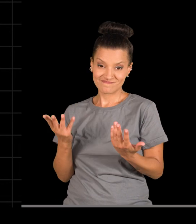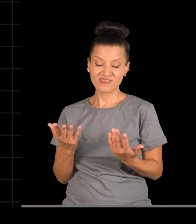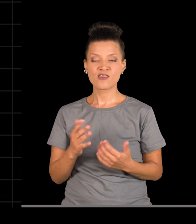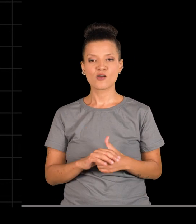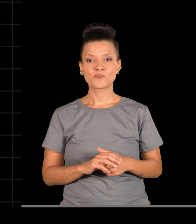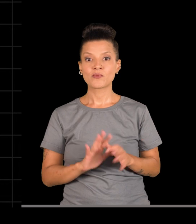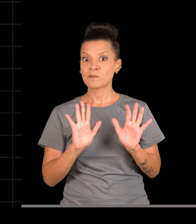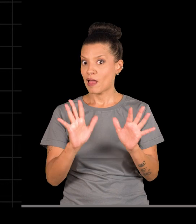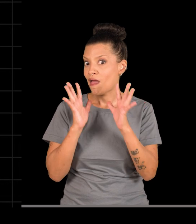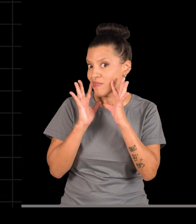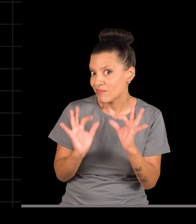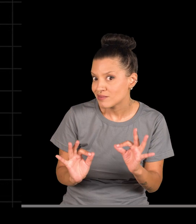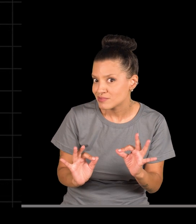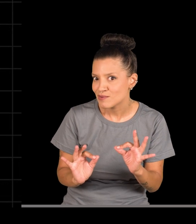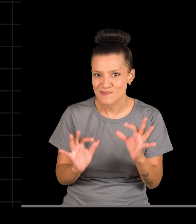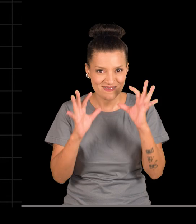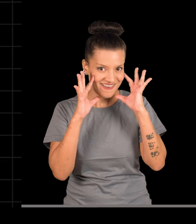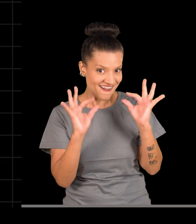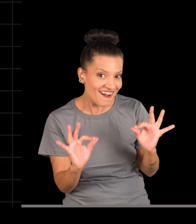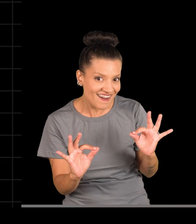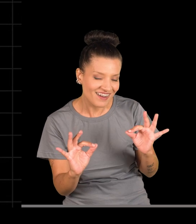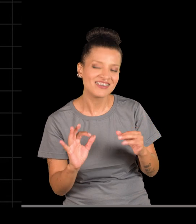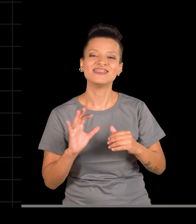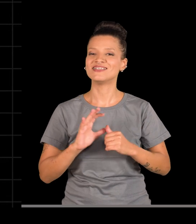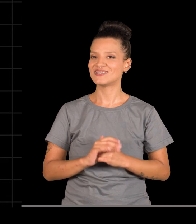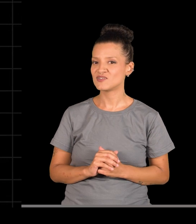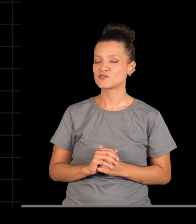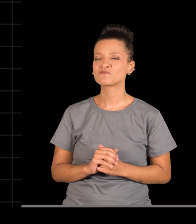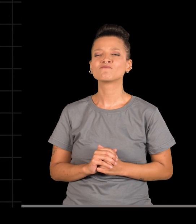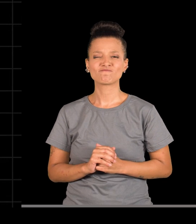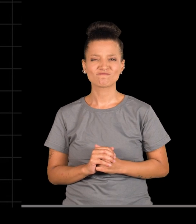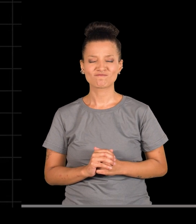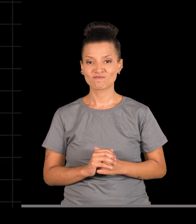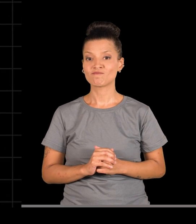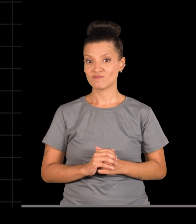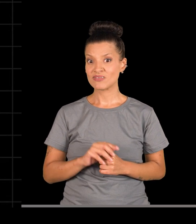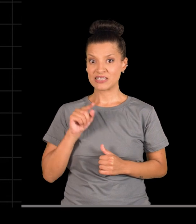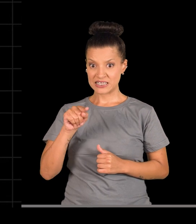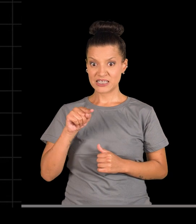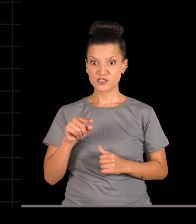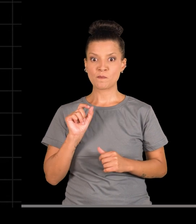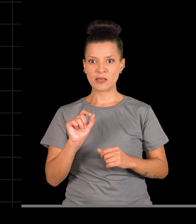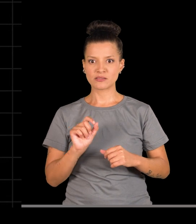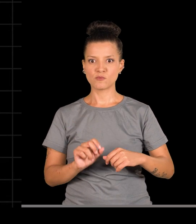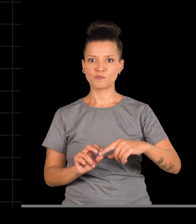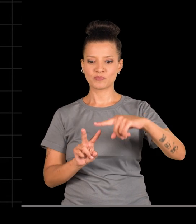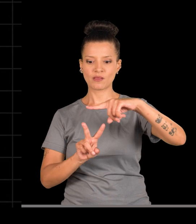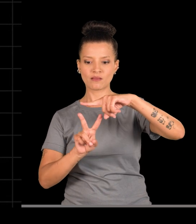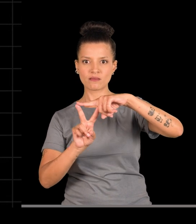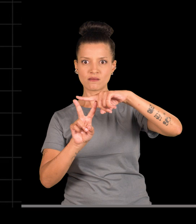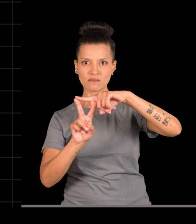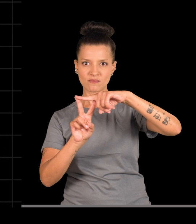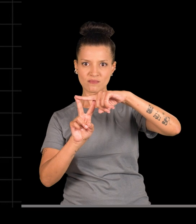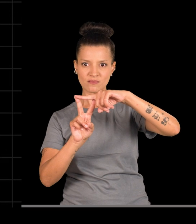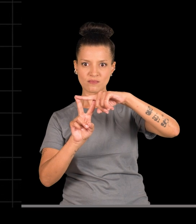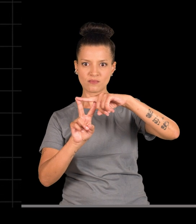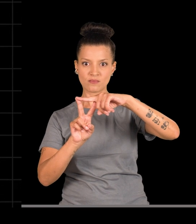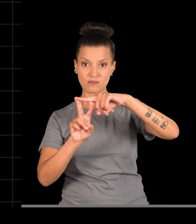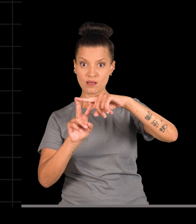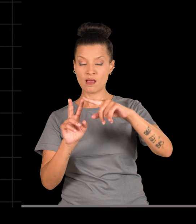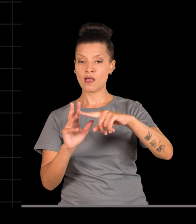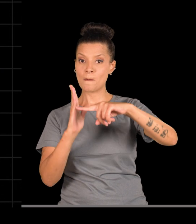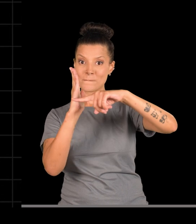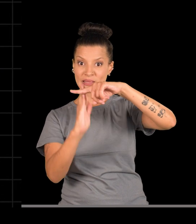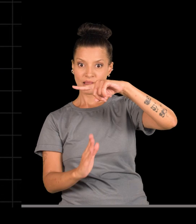duas pecinhas ali, 1/4 cada uma. Agora perceba aqui, ó, que se eu dividir cada um desses triângulos aqui ao meio dessa